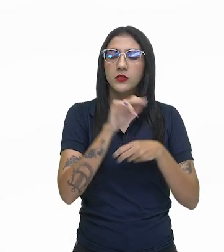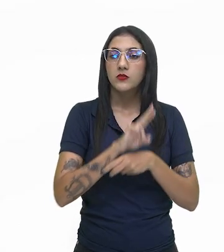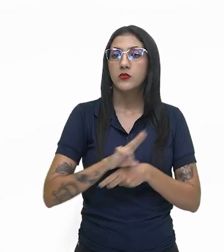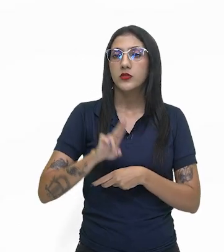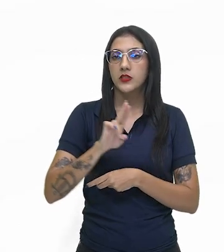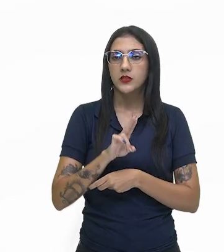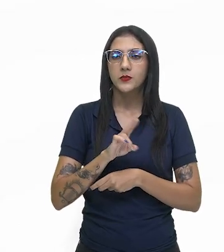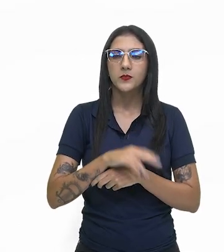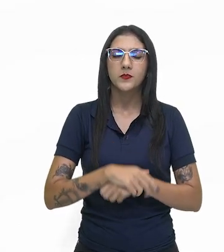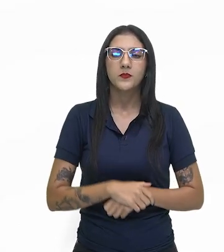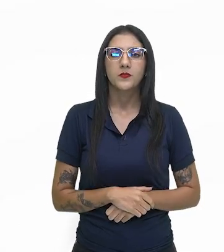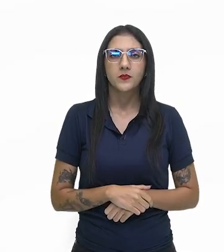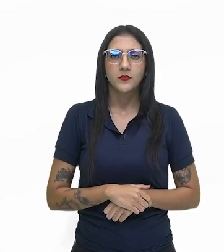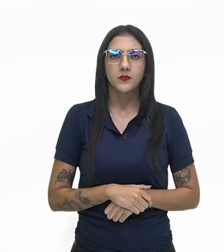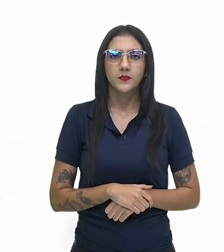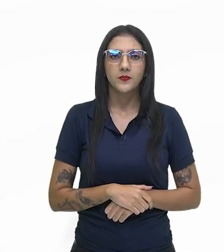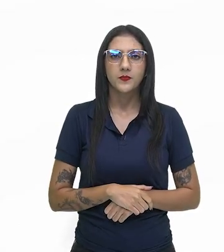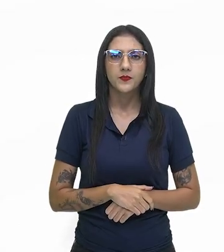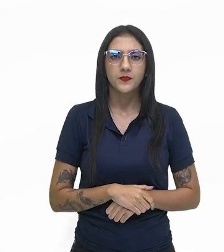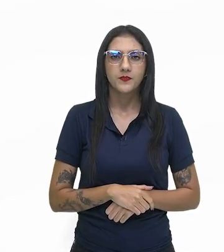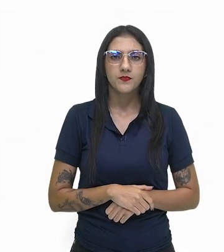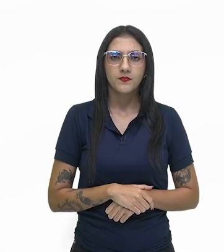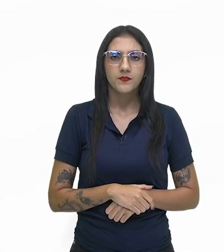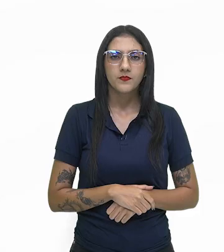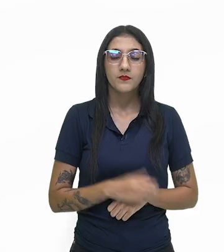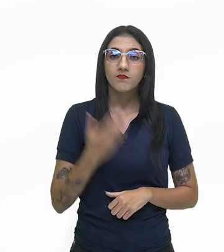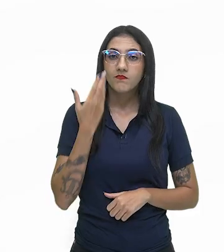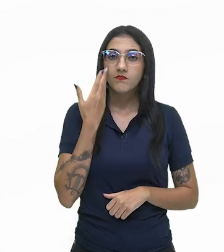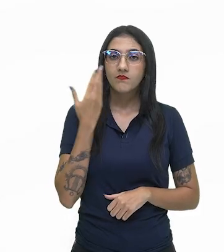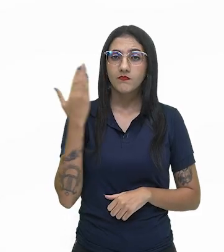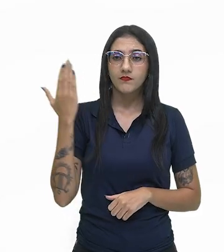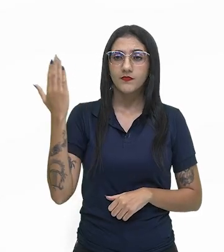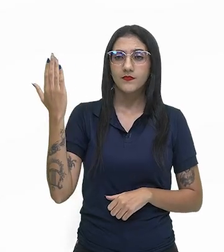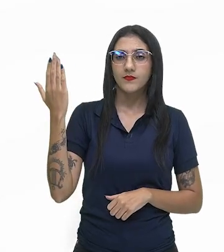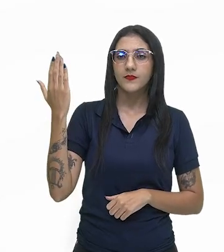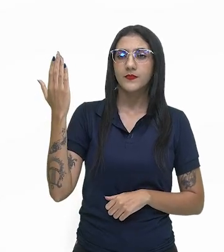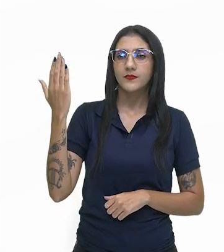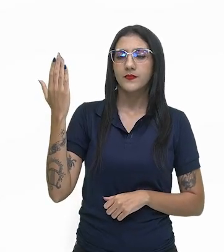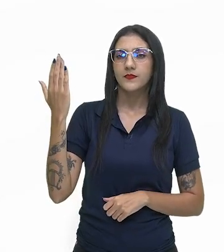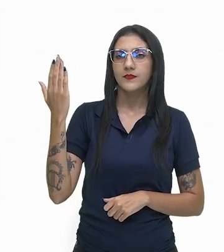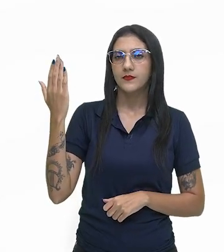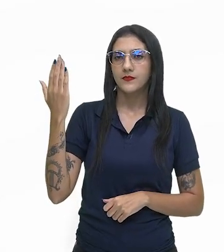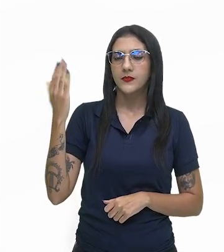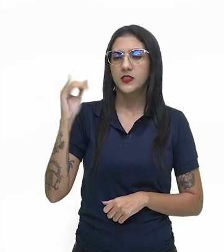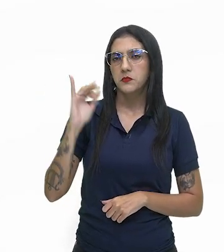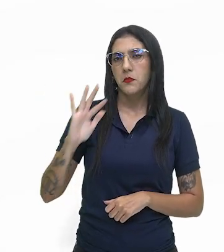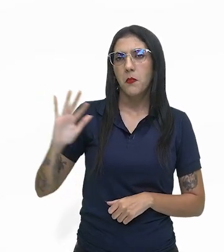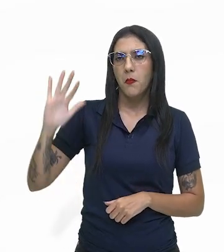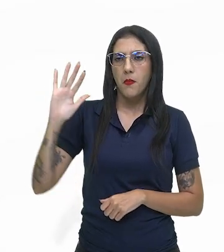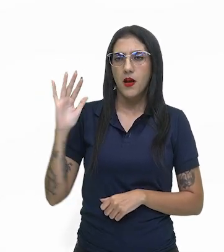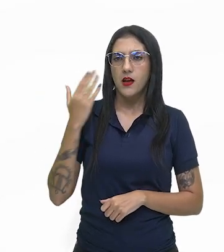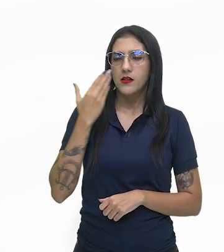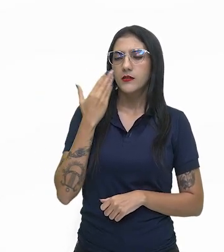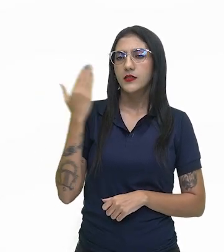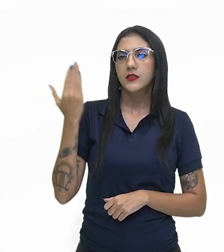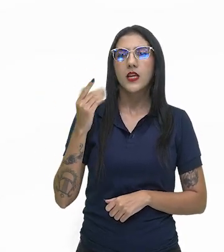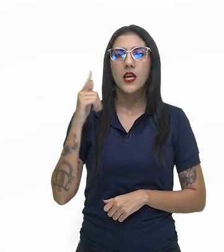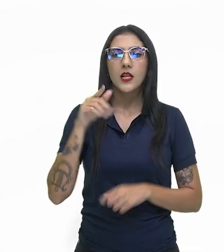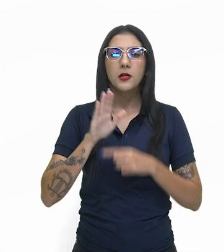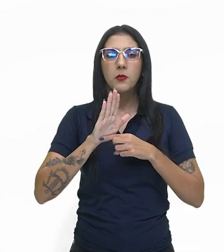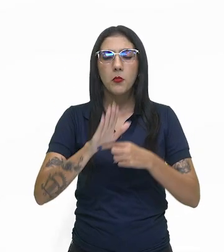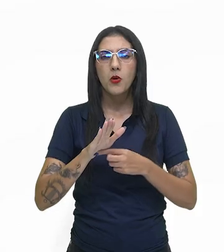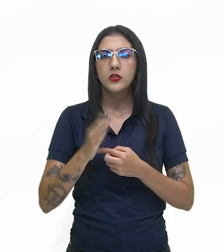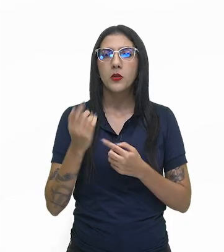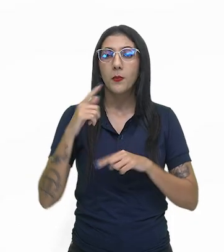de separação. E do lado nós temos o equipamento que é utilizado para fazer a separação